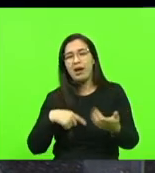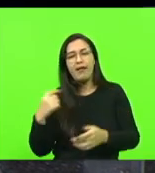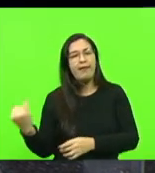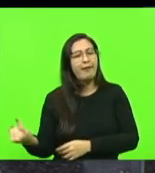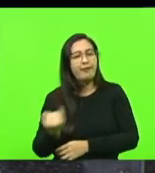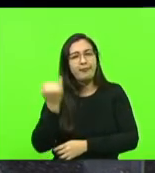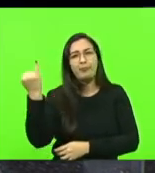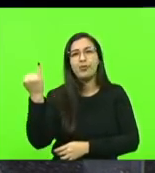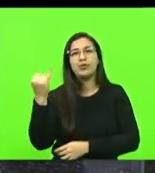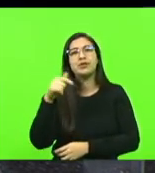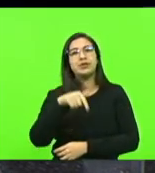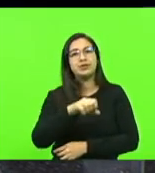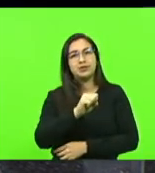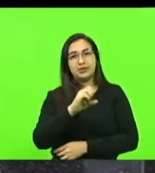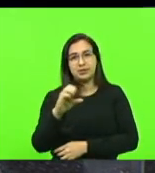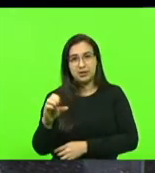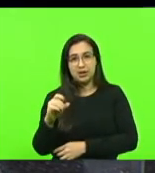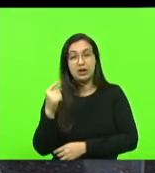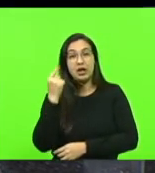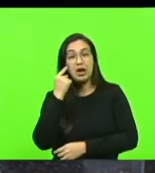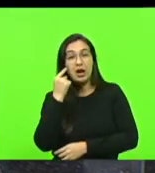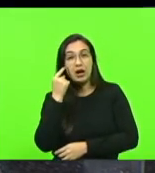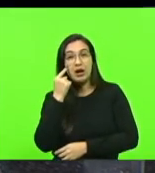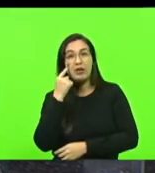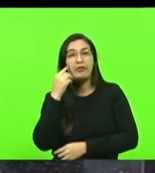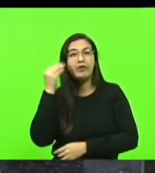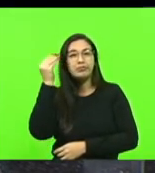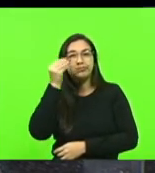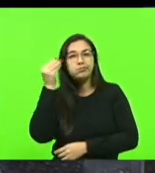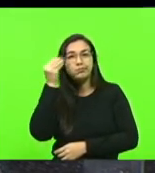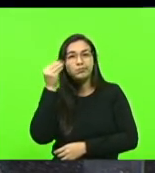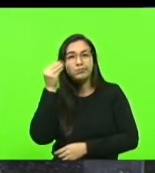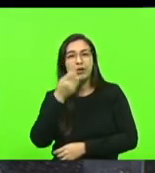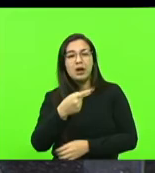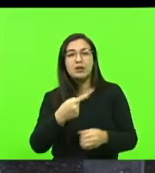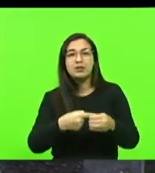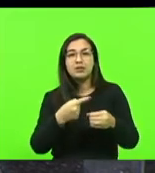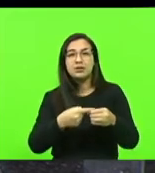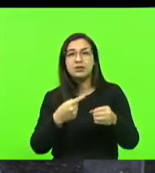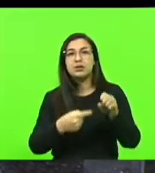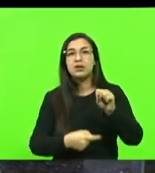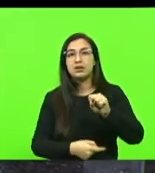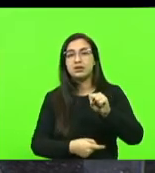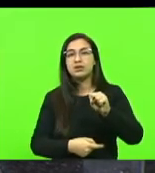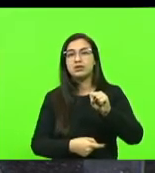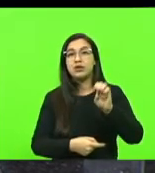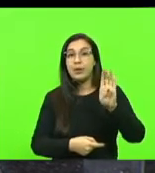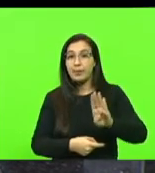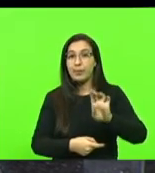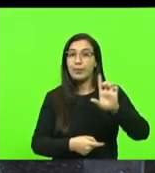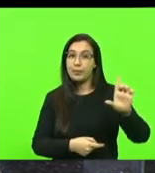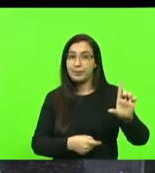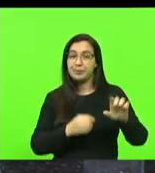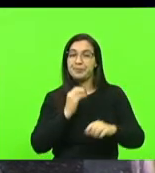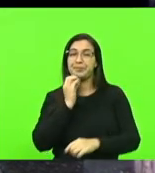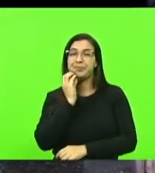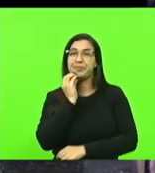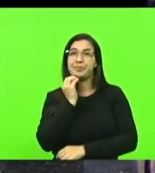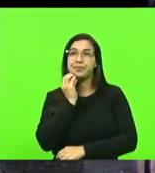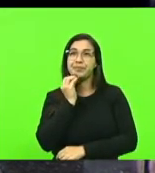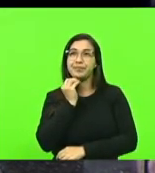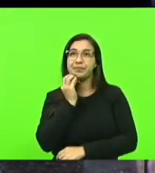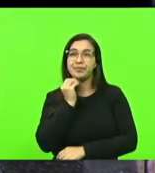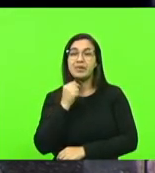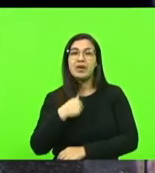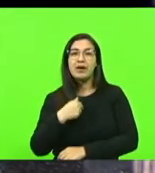Catarina saiba dessa experiência que está fazendo Blumenau e está fazendo o prefeito Mário Edelbrand. Eu passei esses